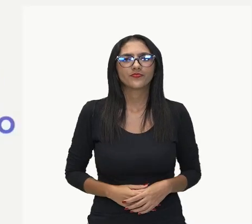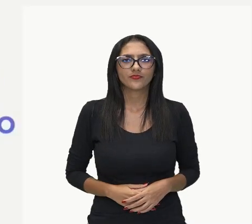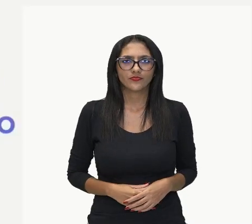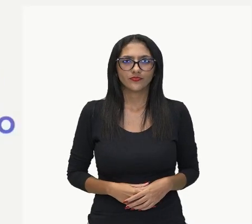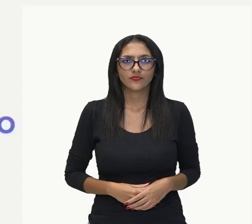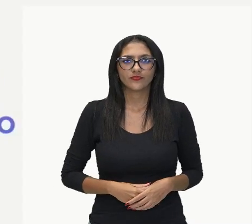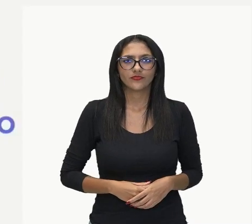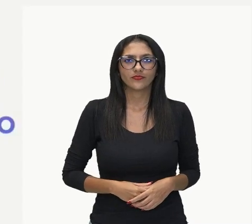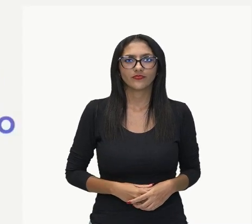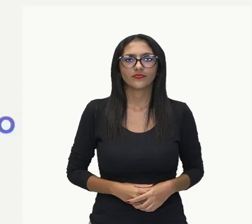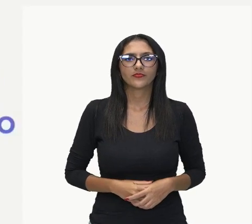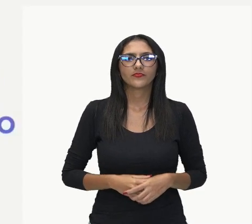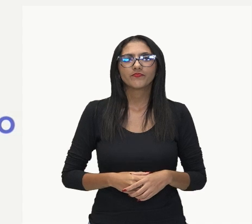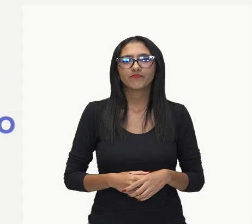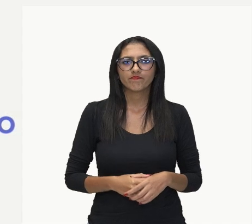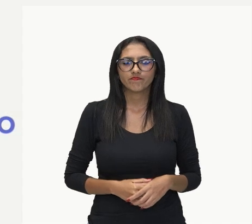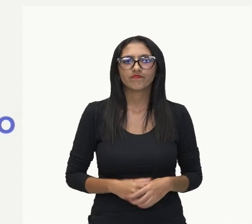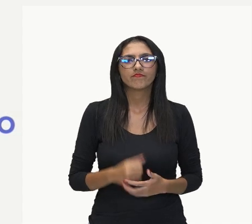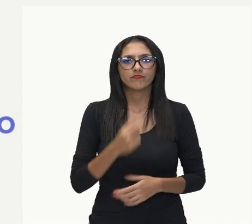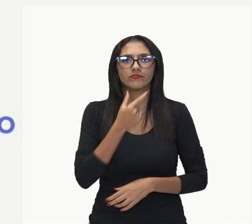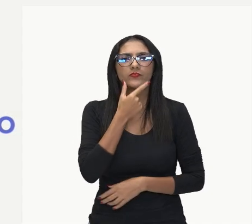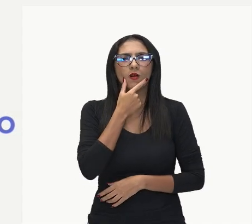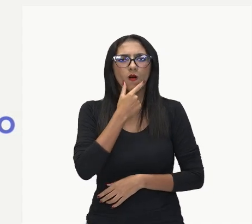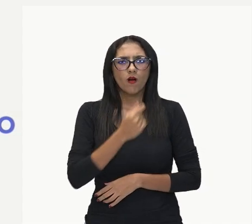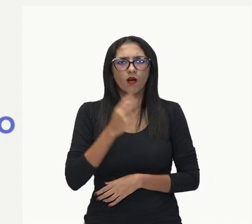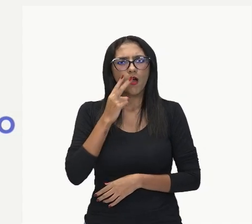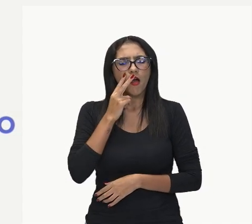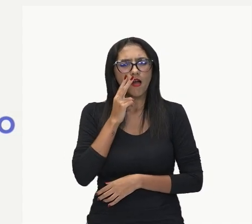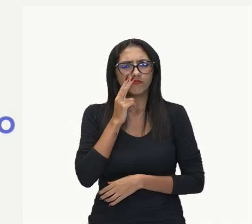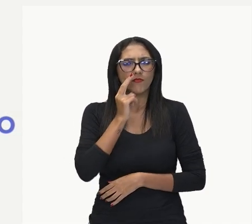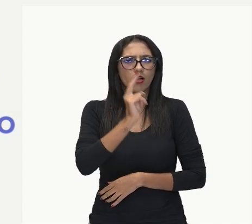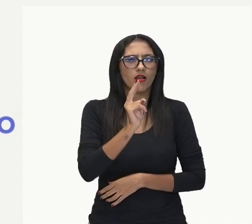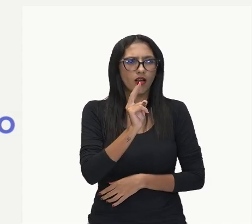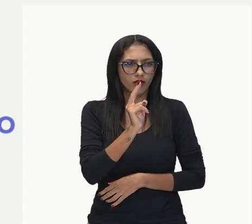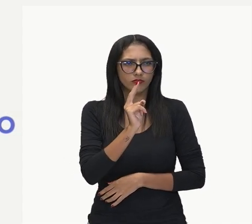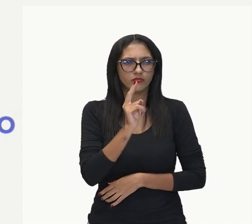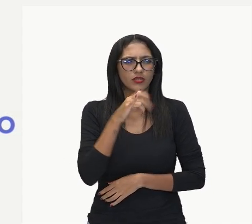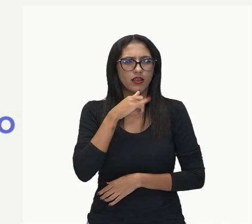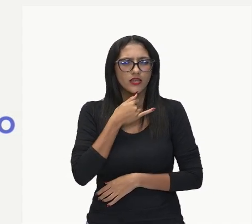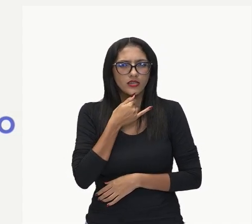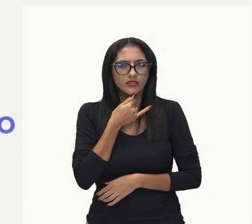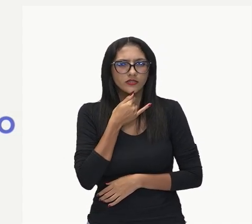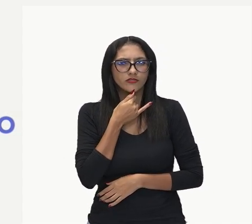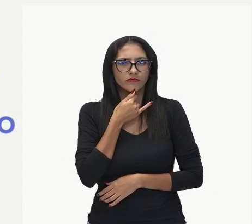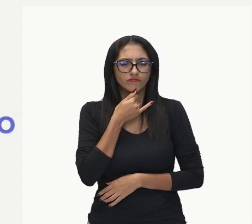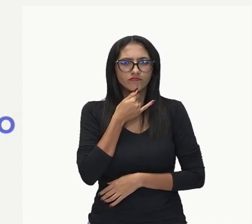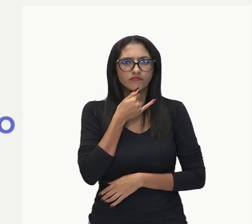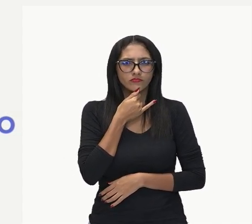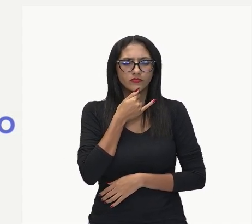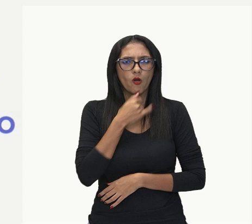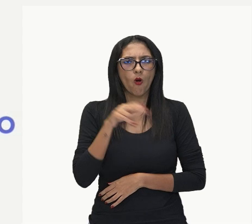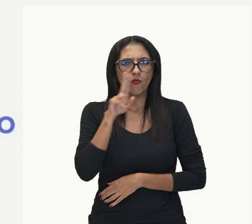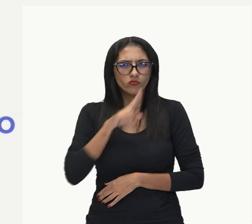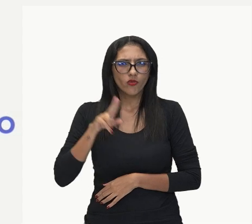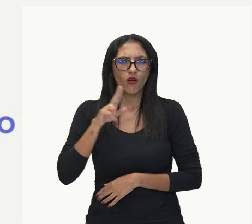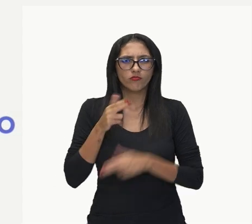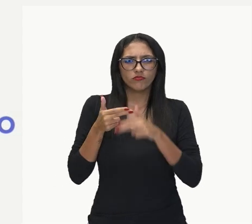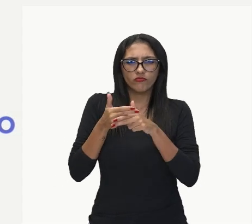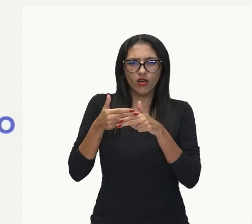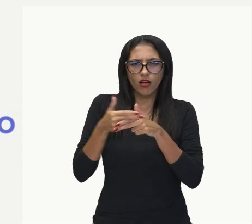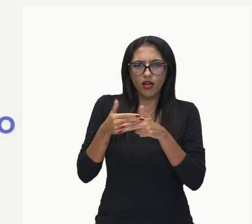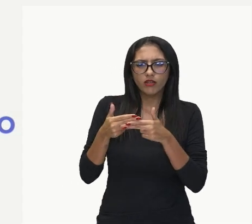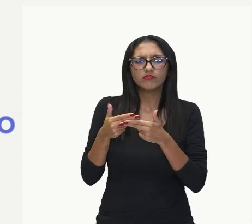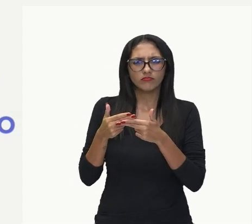só. Fabiano pregou nele os olhos ensanguentados. Meteu o facão na bainha.